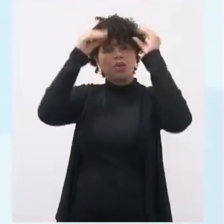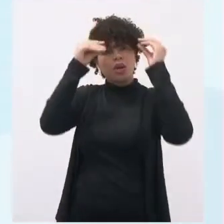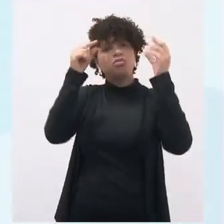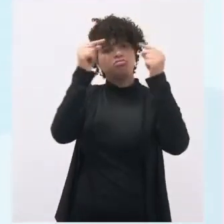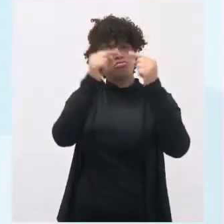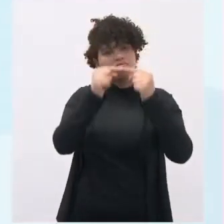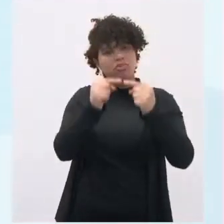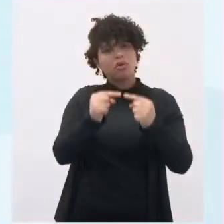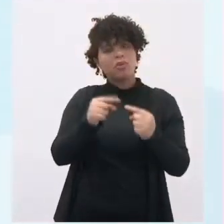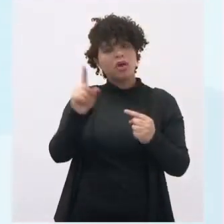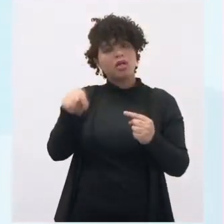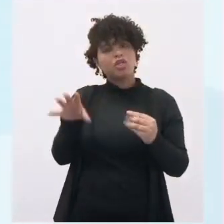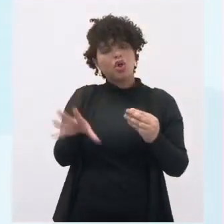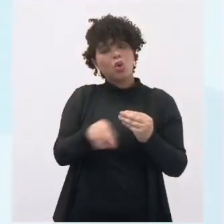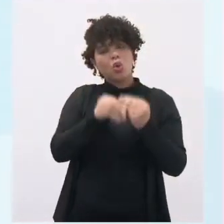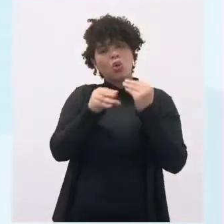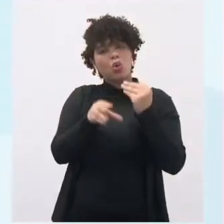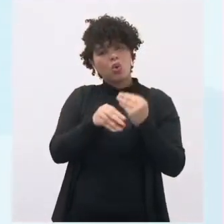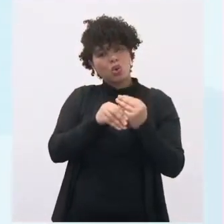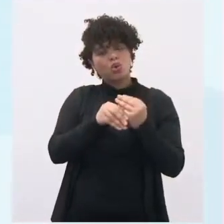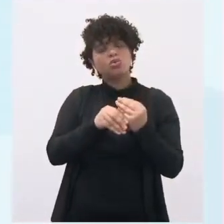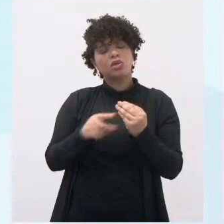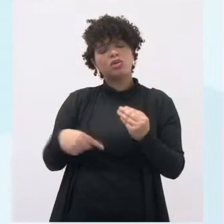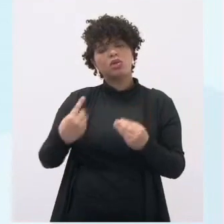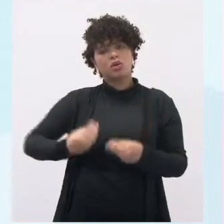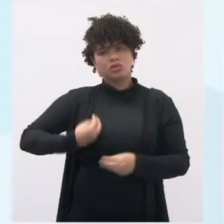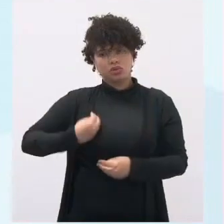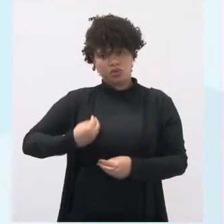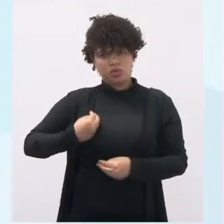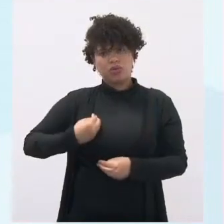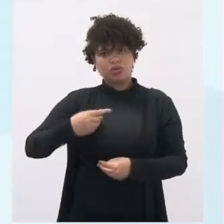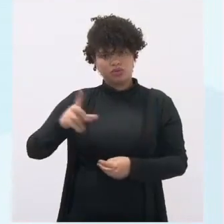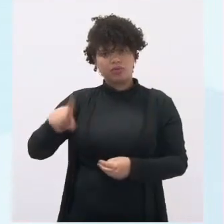né, desse novo contexto que a gente vive também.